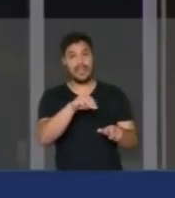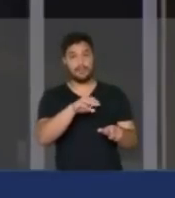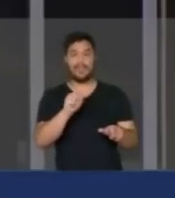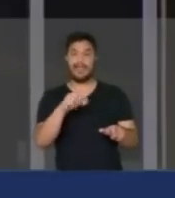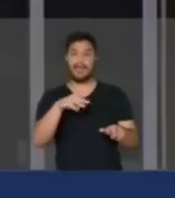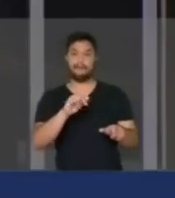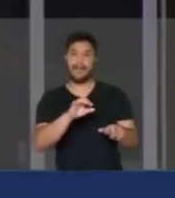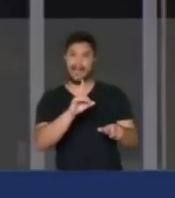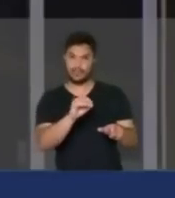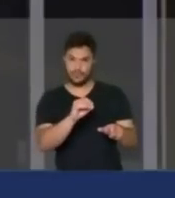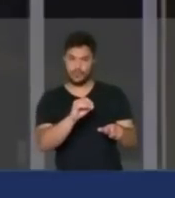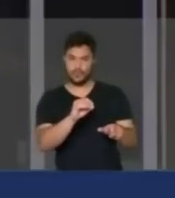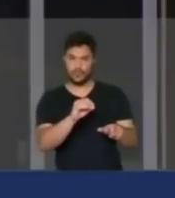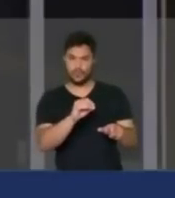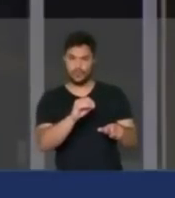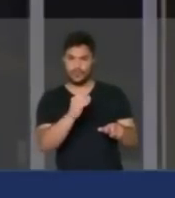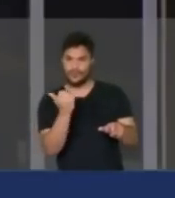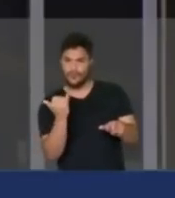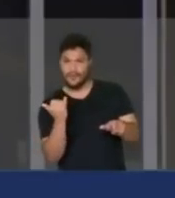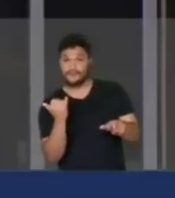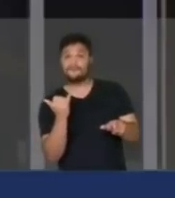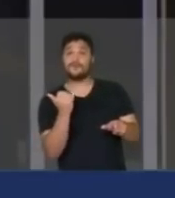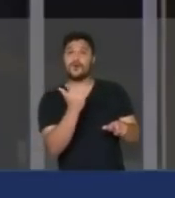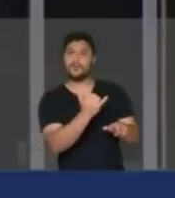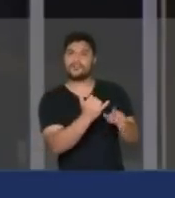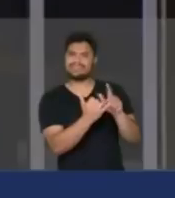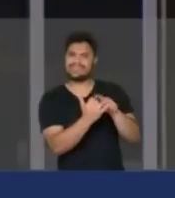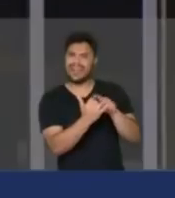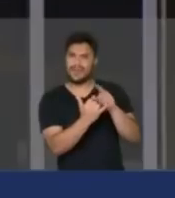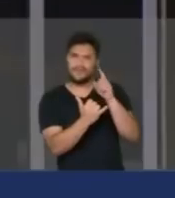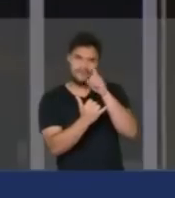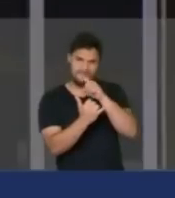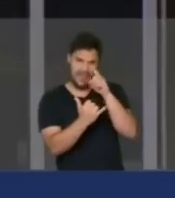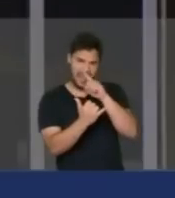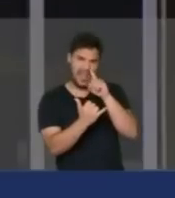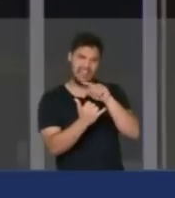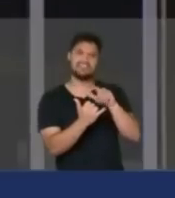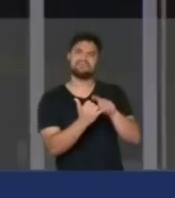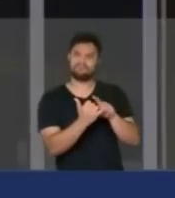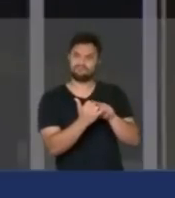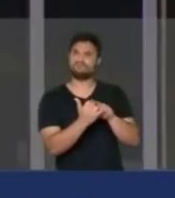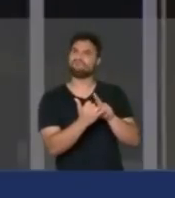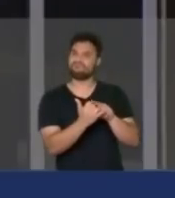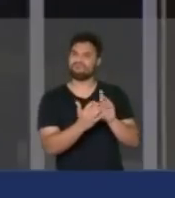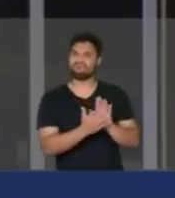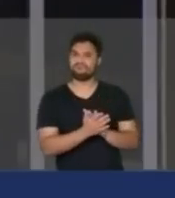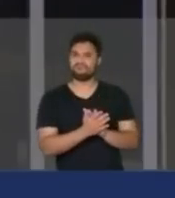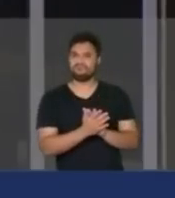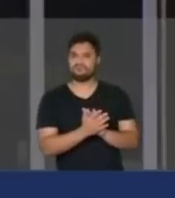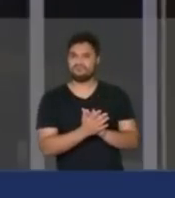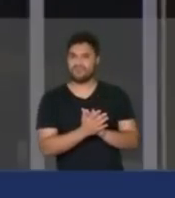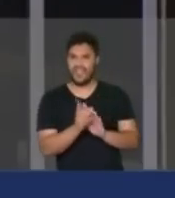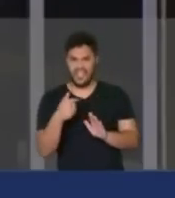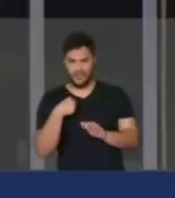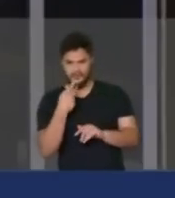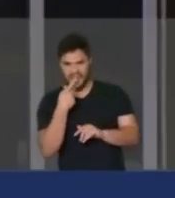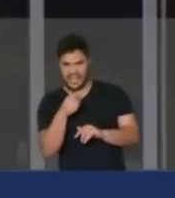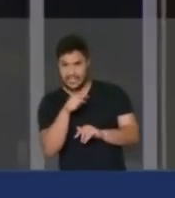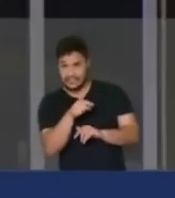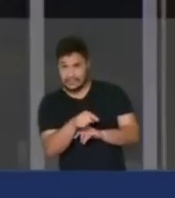informação e precisa da sua e ele nunca ouviu isso dos meus lábios